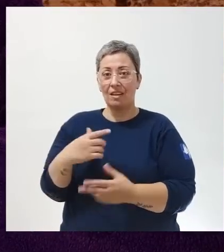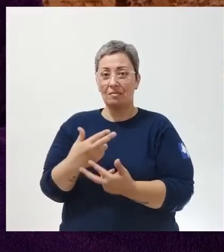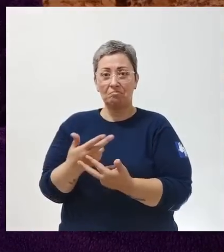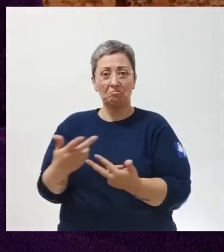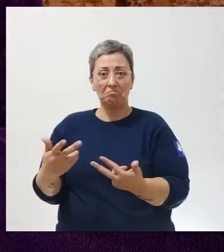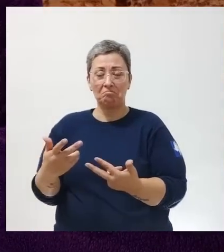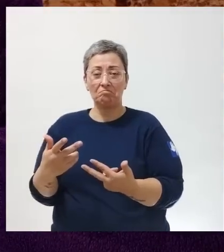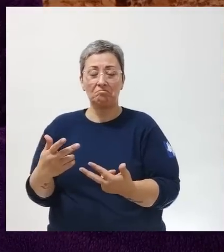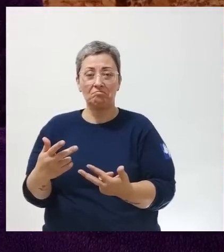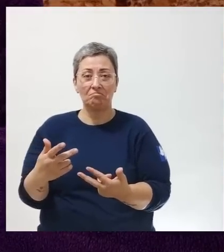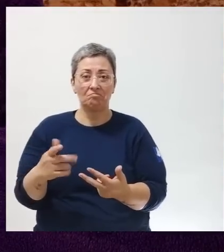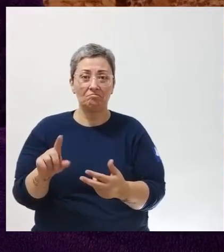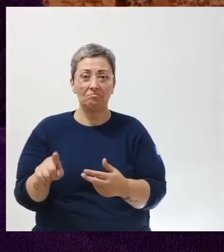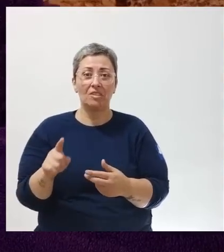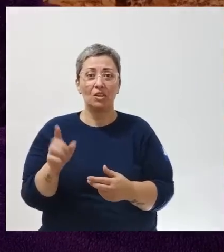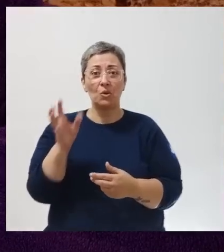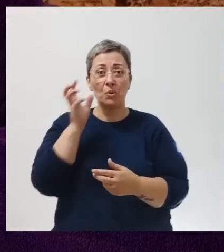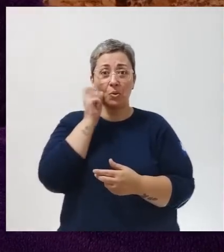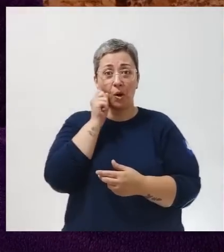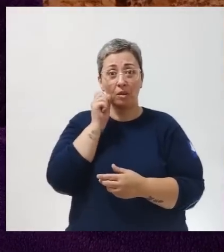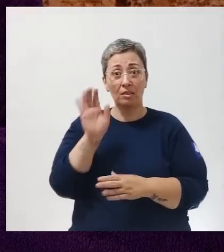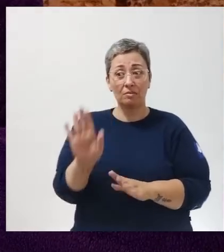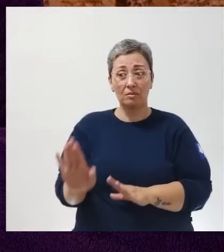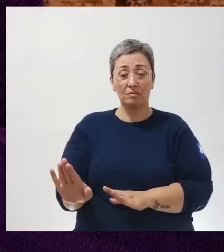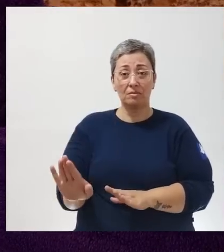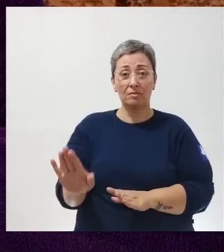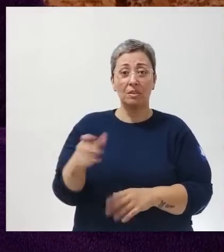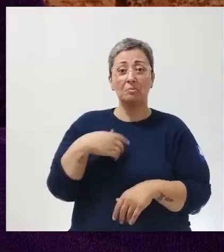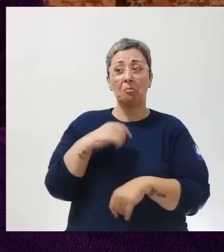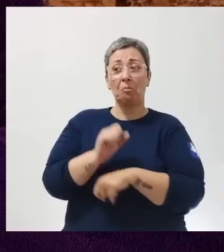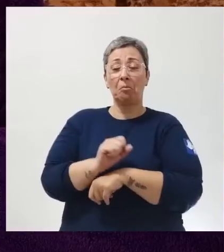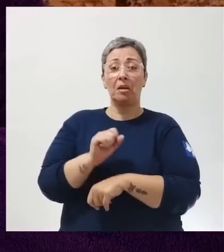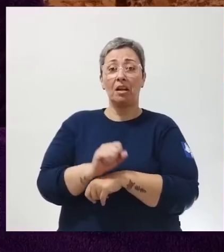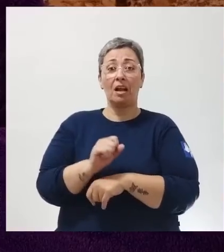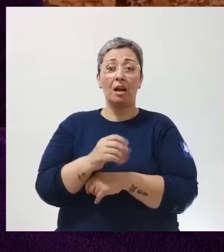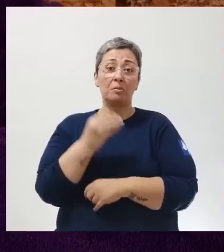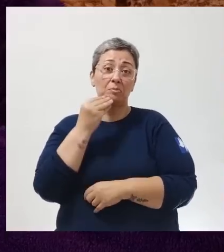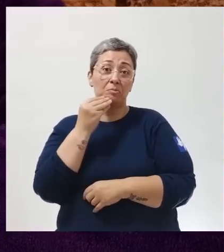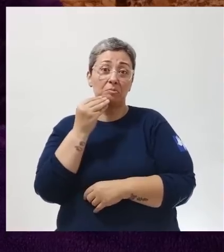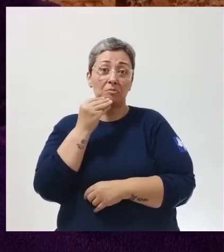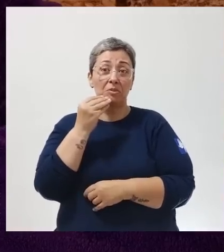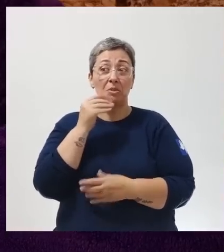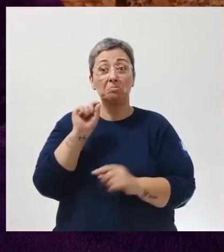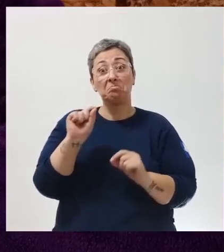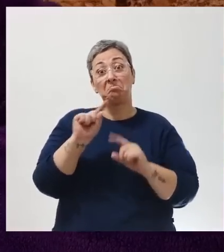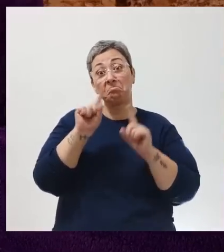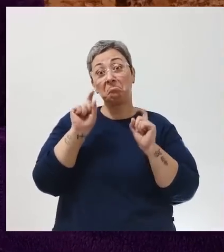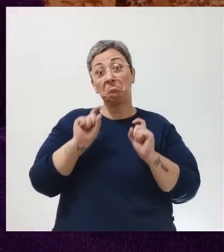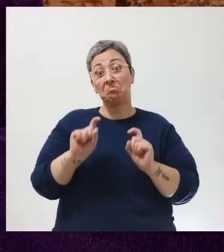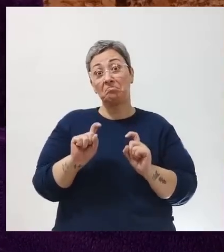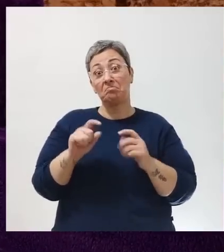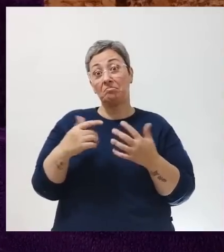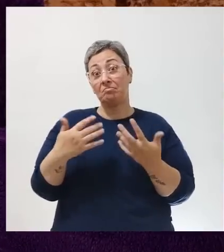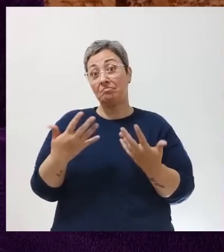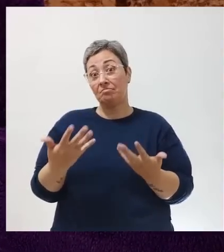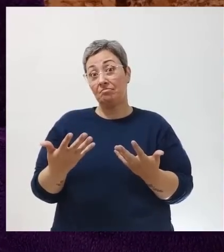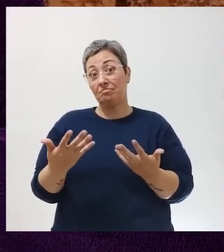suas ideias adormecerem? Esperarem a oportunidade, quem sabe,